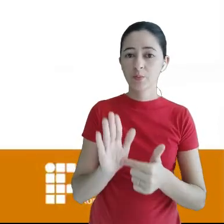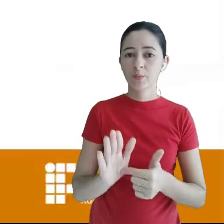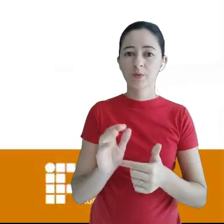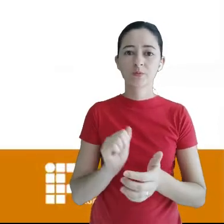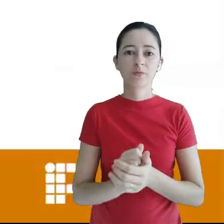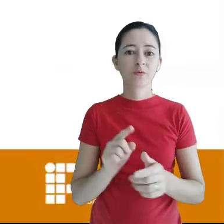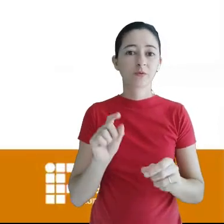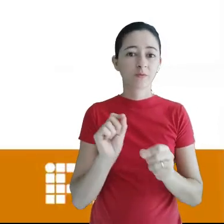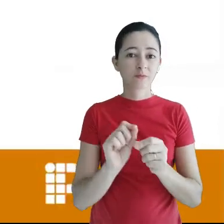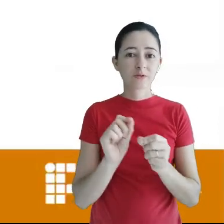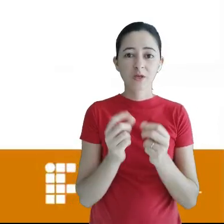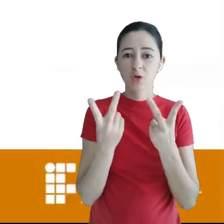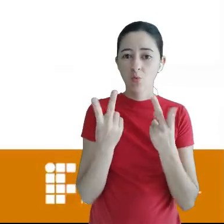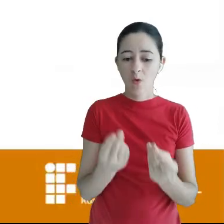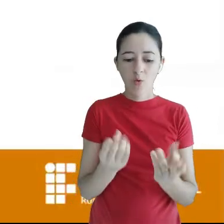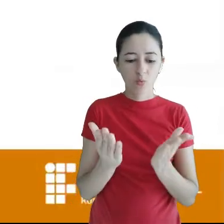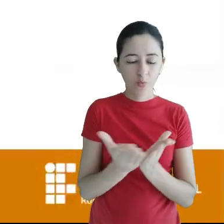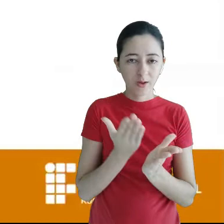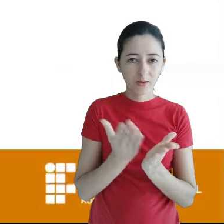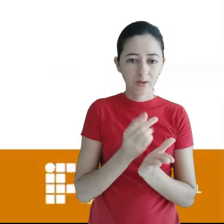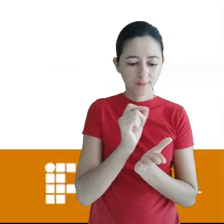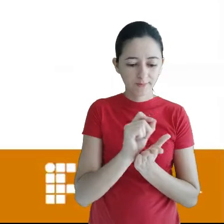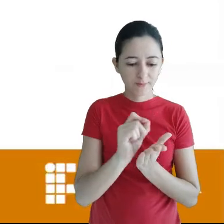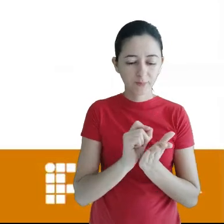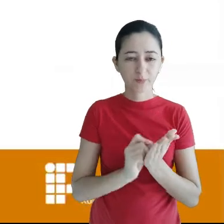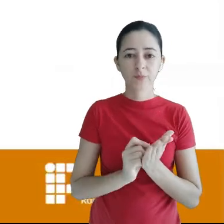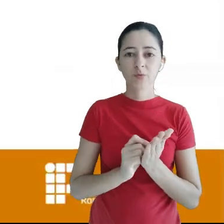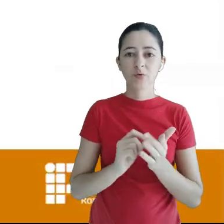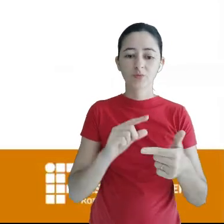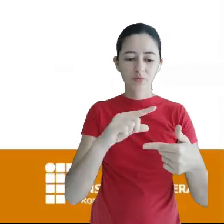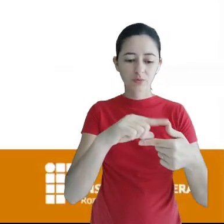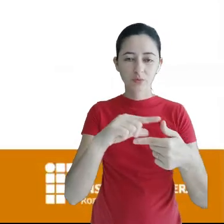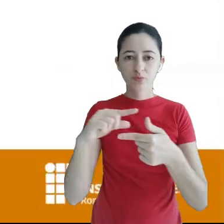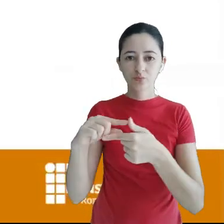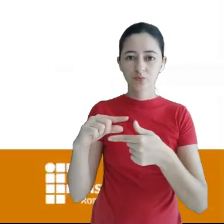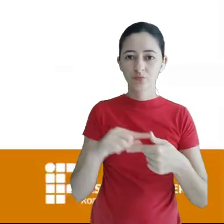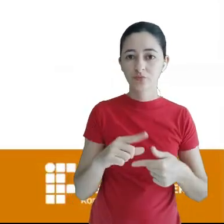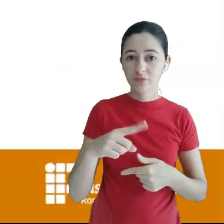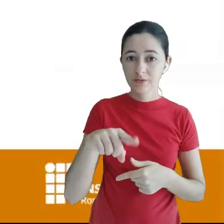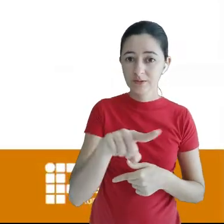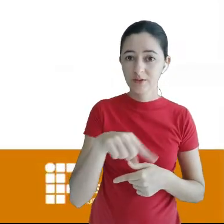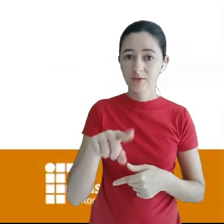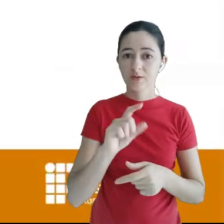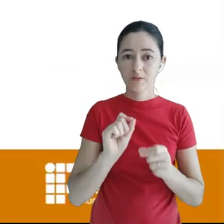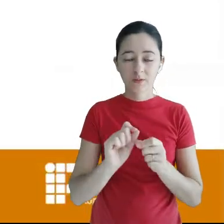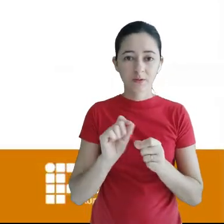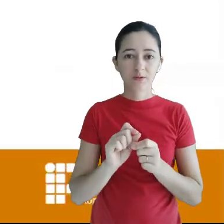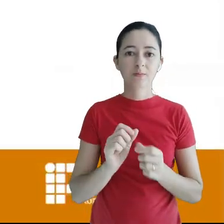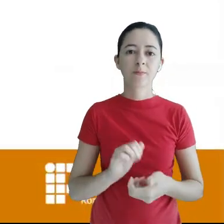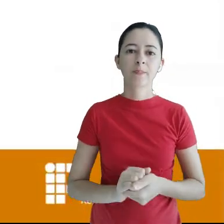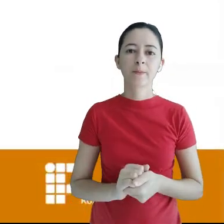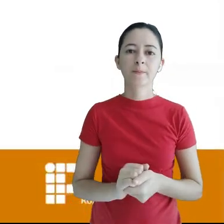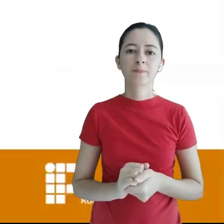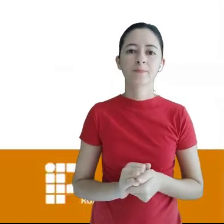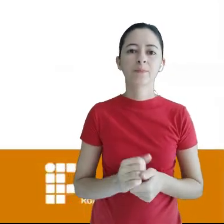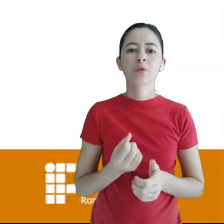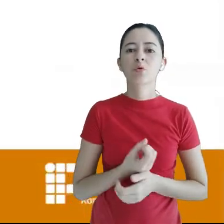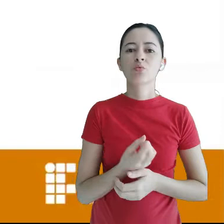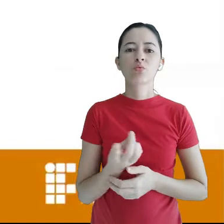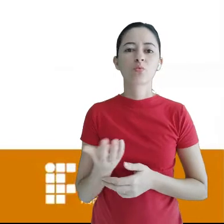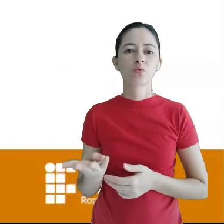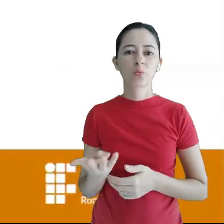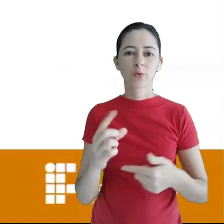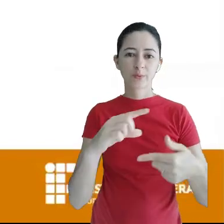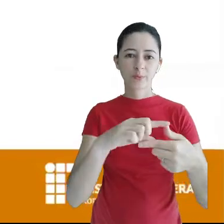do que eu fizer aqui, vocês façam aí no caderno de vocês também. Fechou? Com as entidades que vocês levantaram. Combinado? Quais